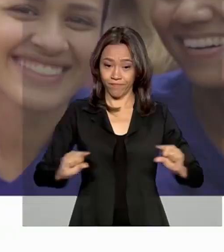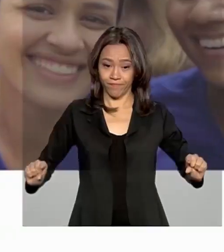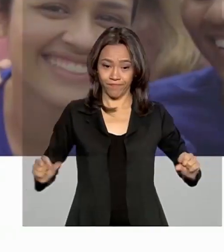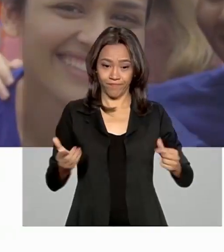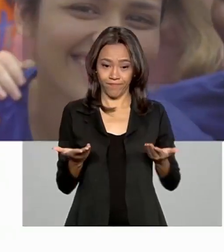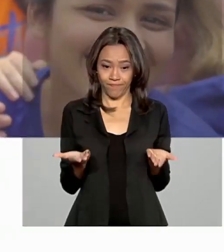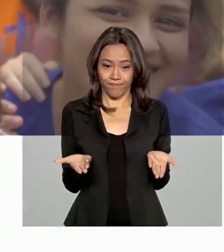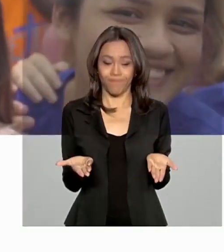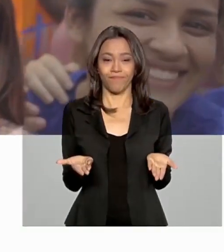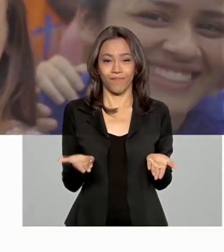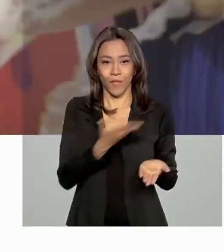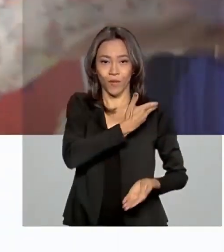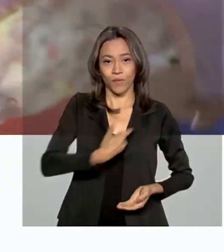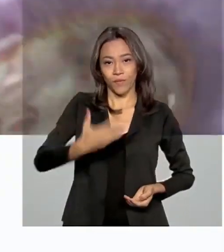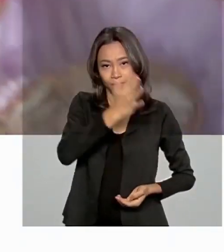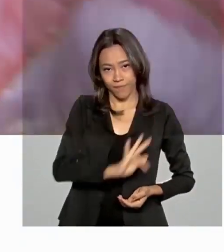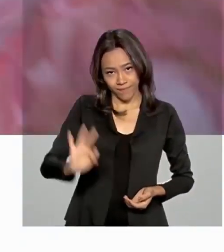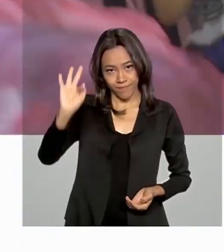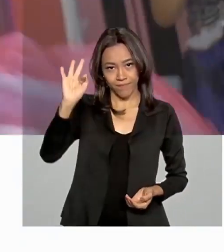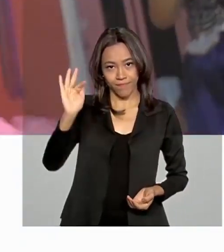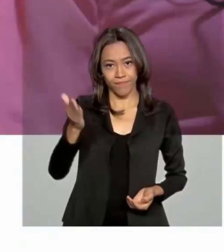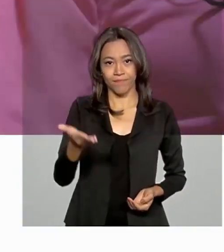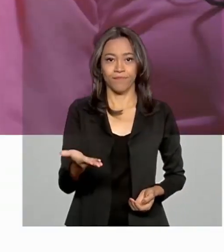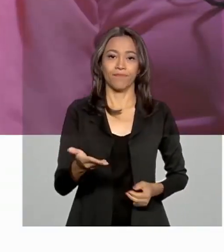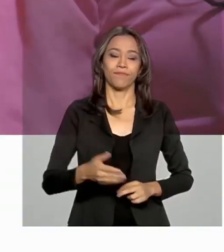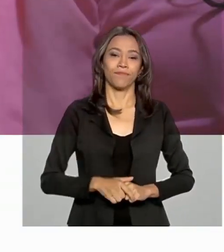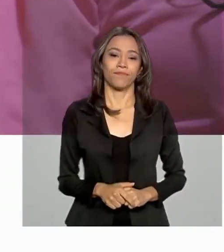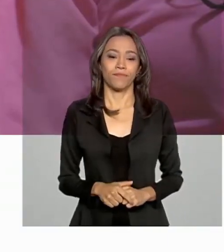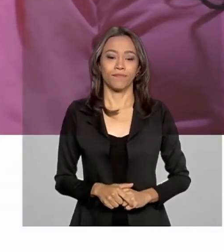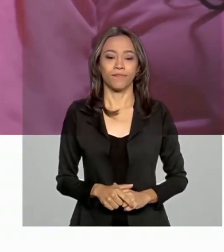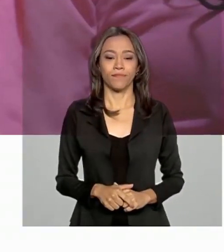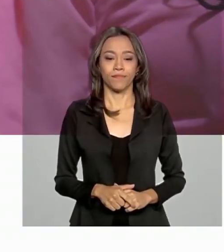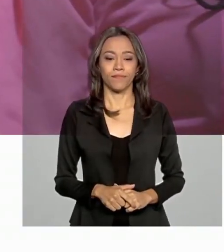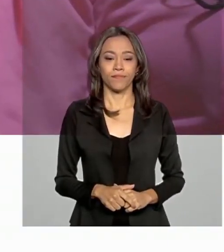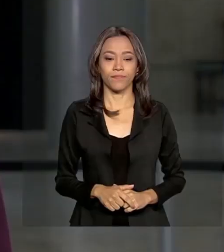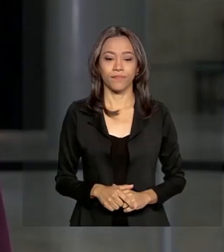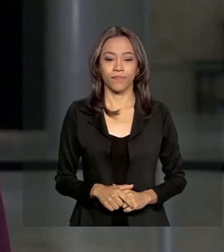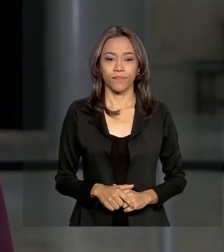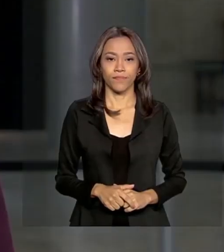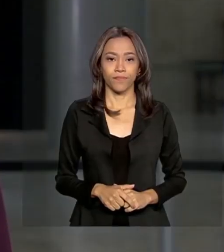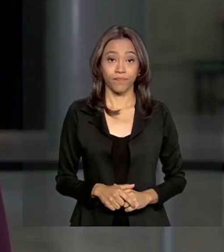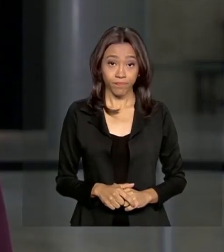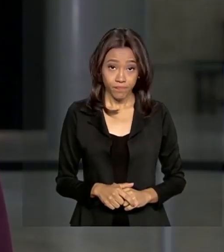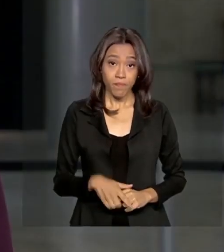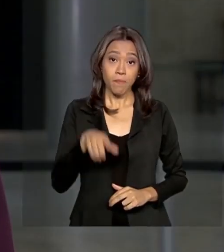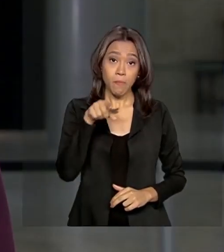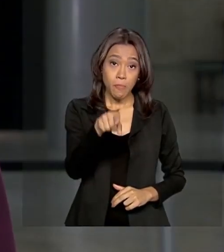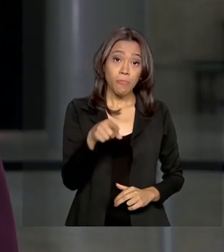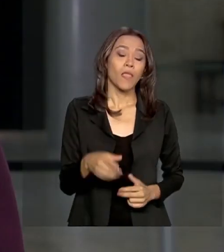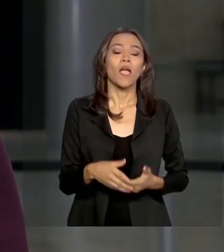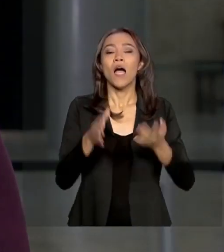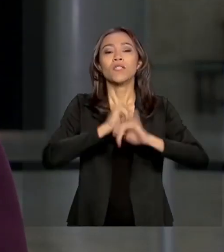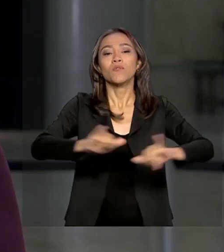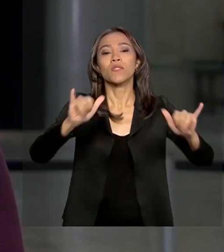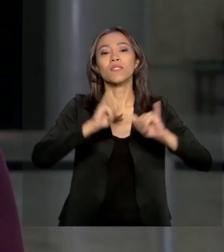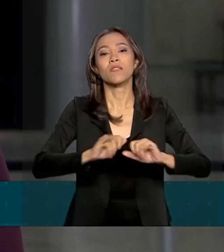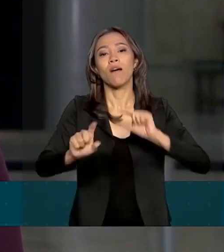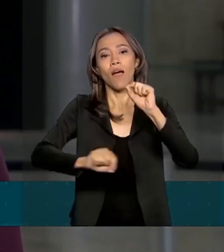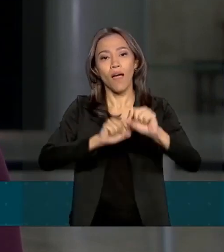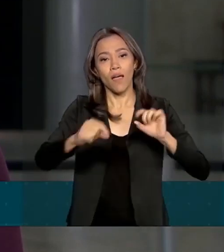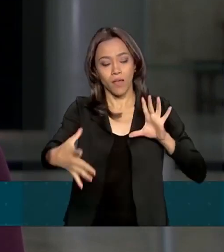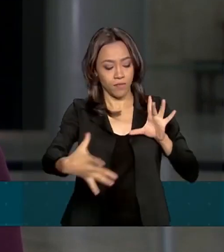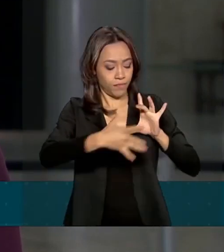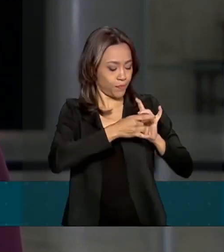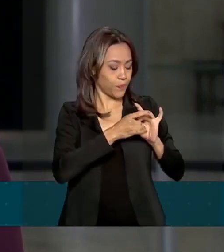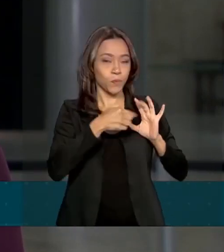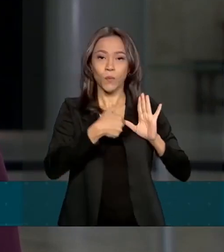gov.br/pátria-voluntária. Governo Federal. Fazer o bem. A iniciativa faz parte do Programa Nacional